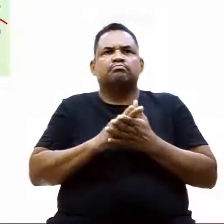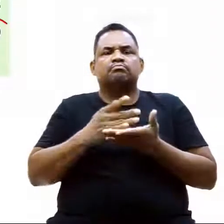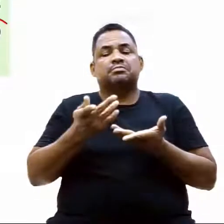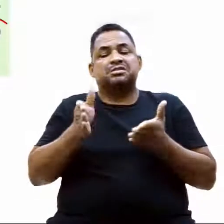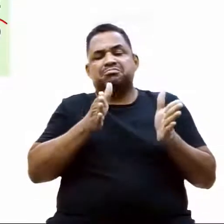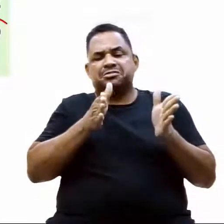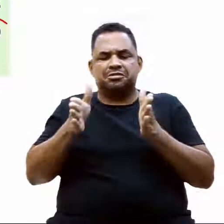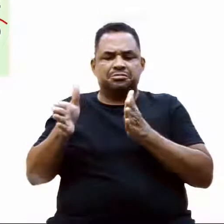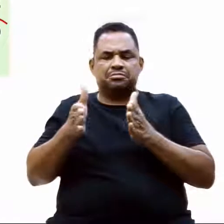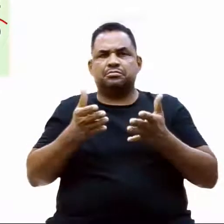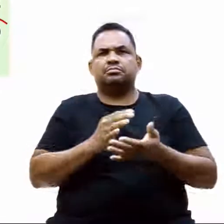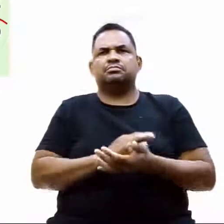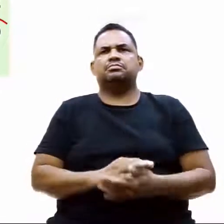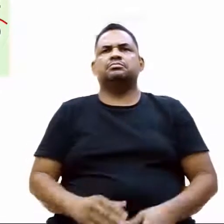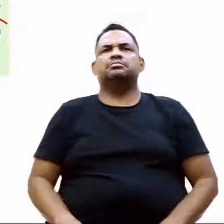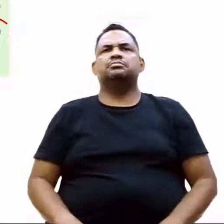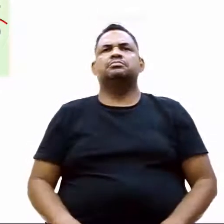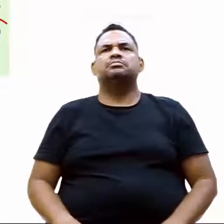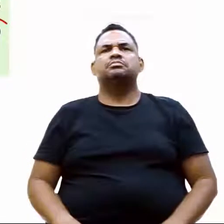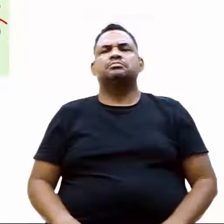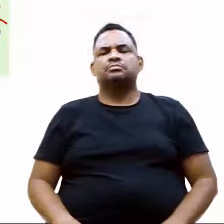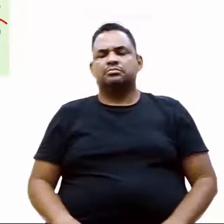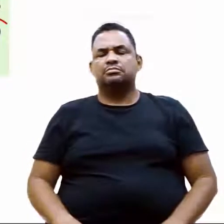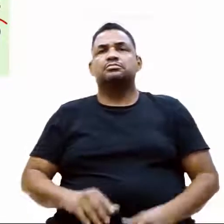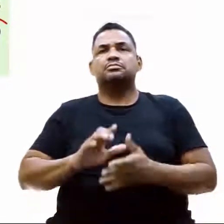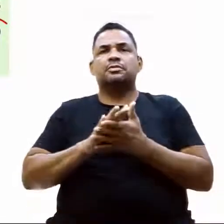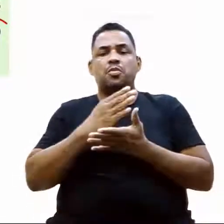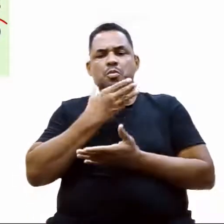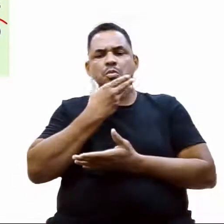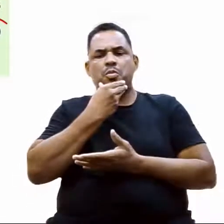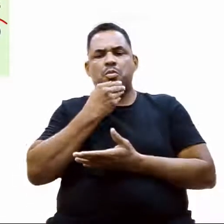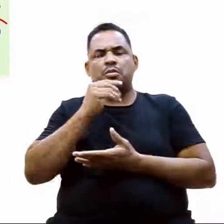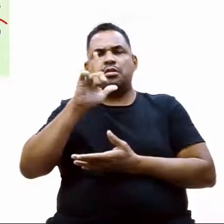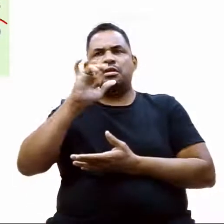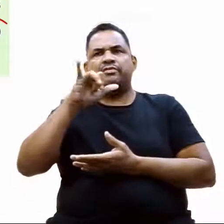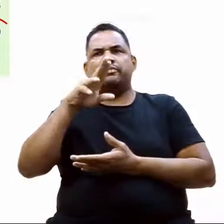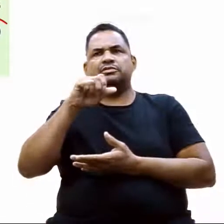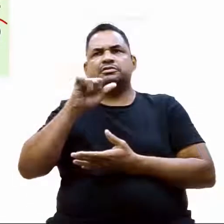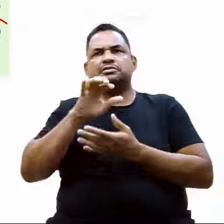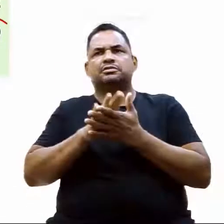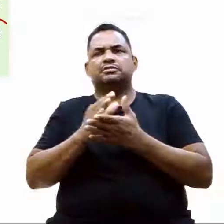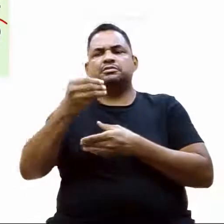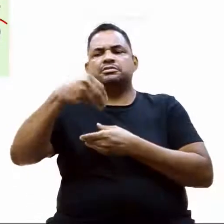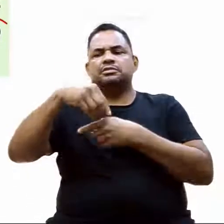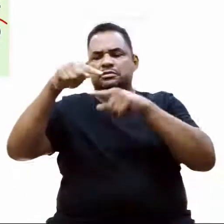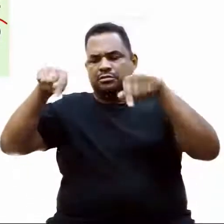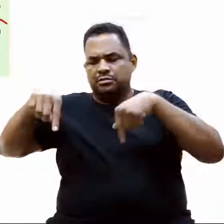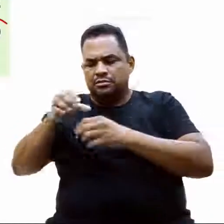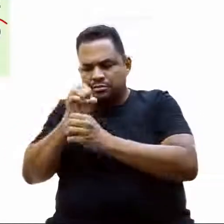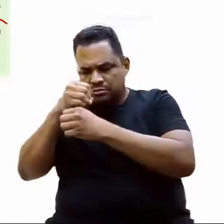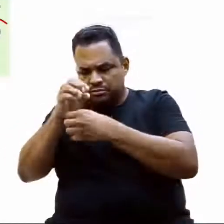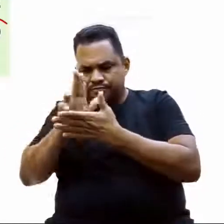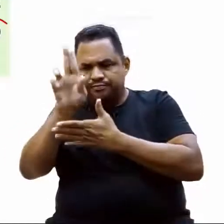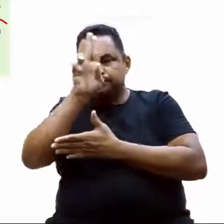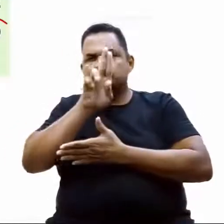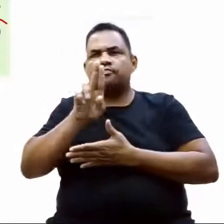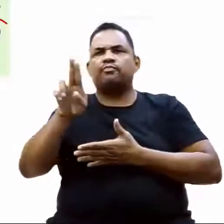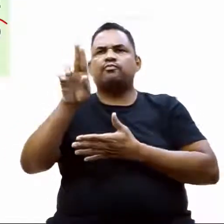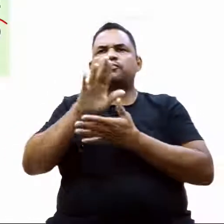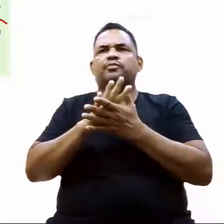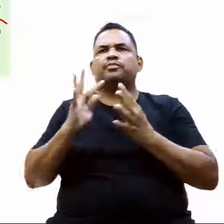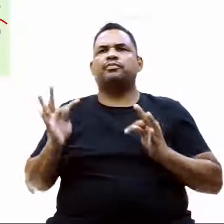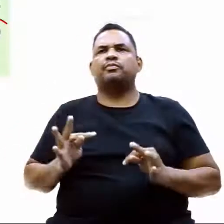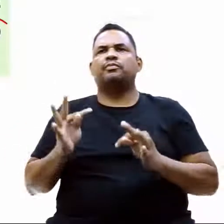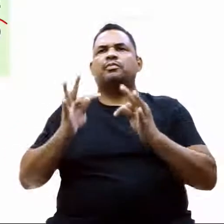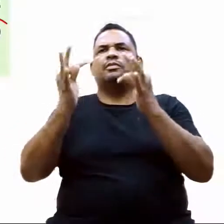é, o Lavoisier, em laboratório, né, utilizou técnicas, porque os experimentos, muitas